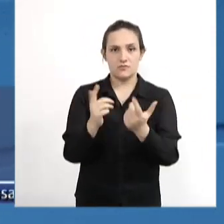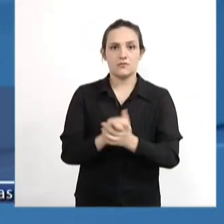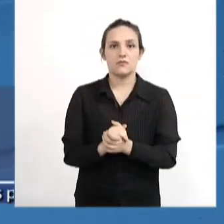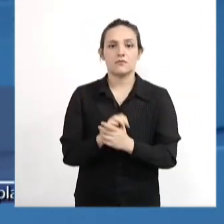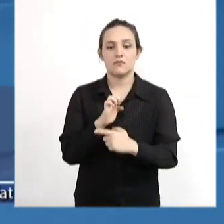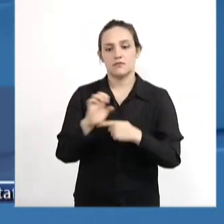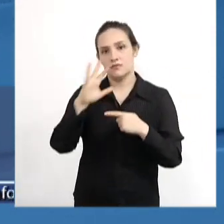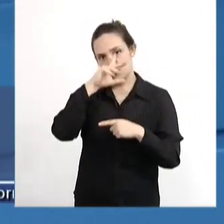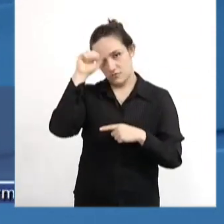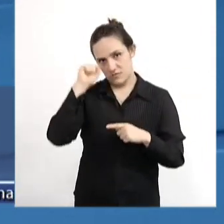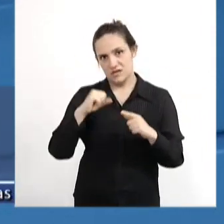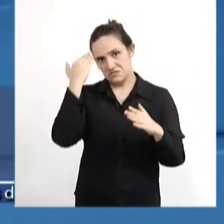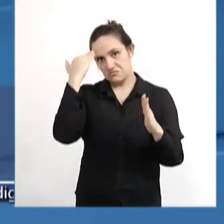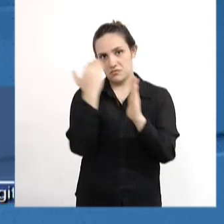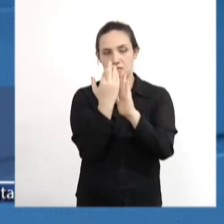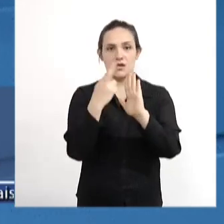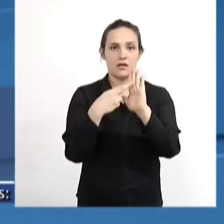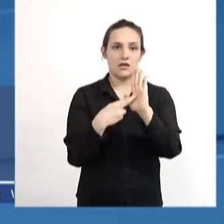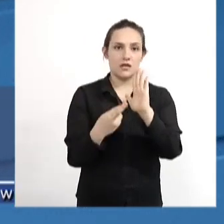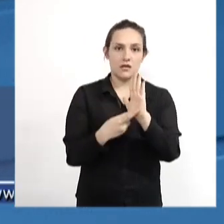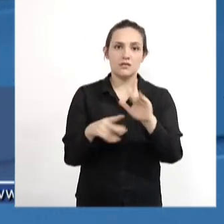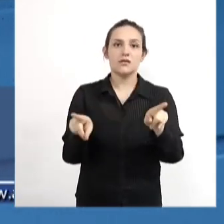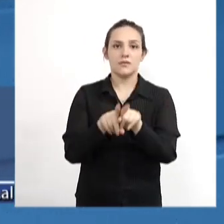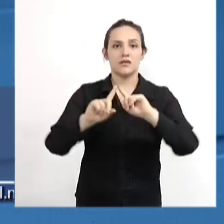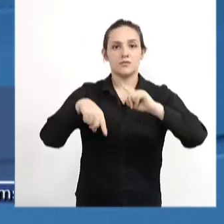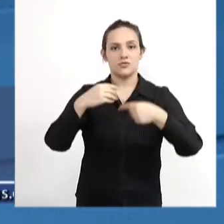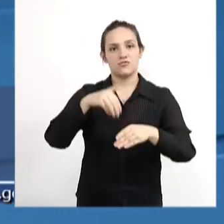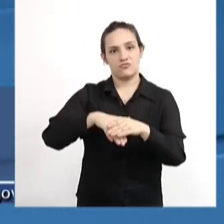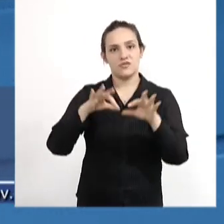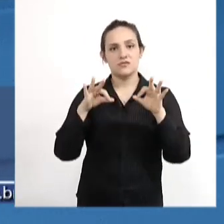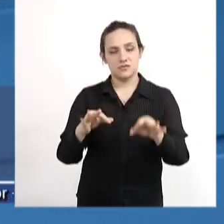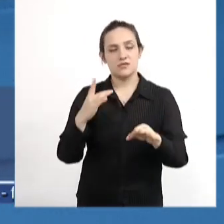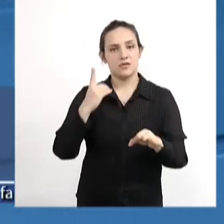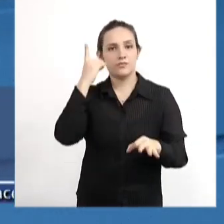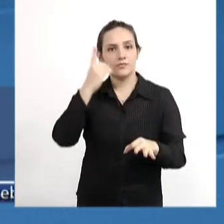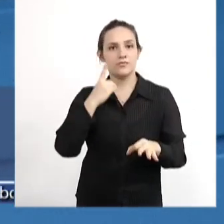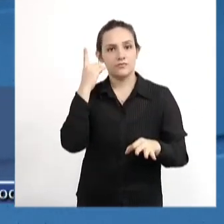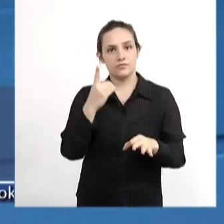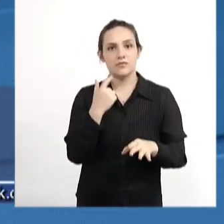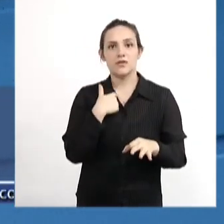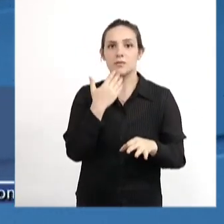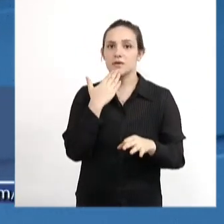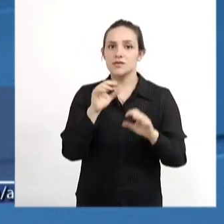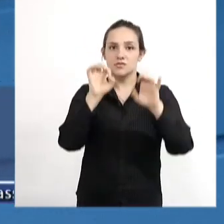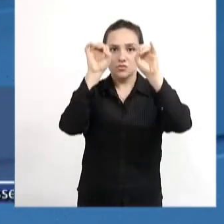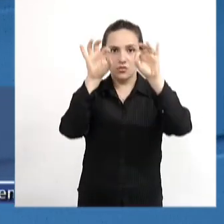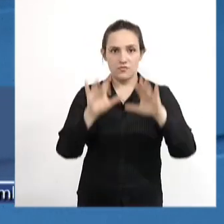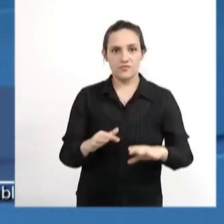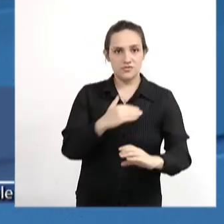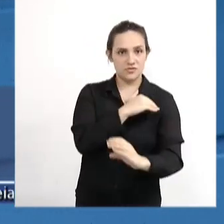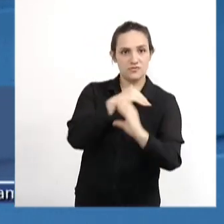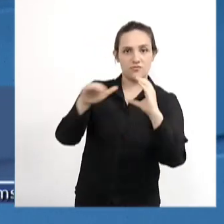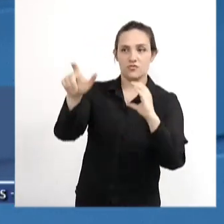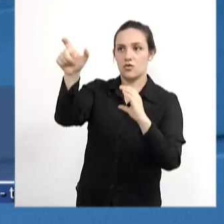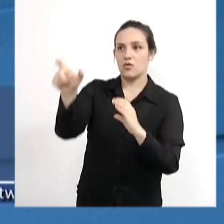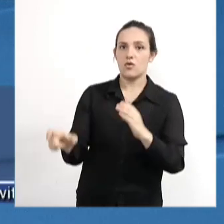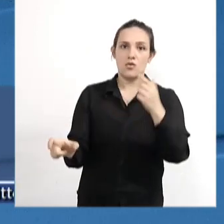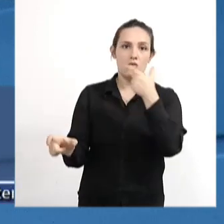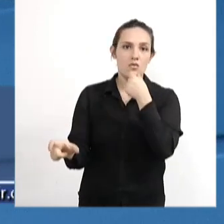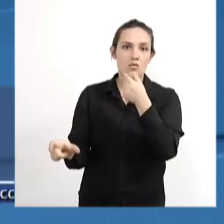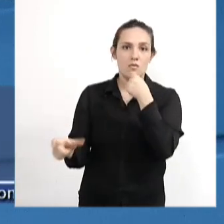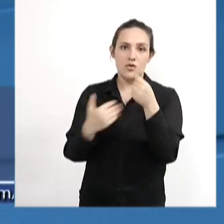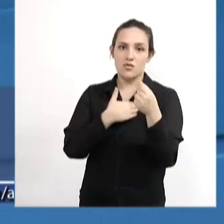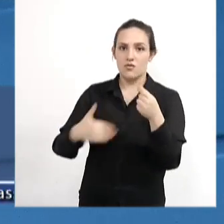Sul, observadas as disposições regimentais de ouvido colendo plenário, seja encaminhado ofício desse poder ao excelentíssimo